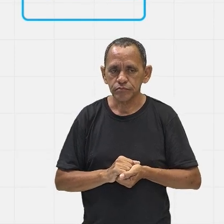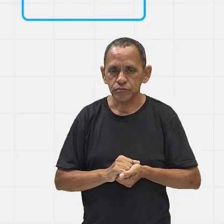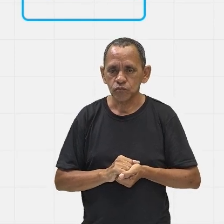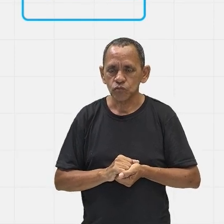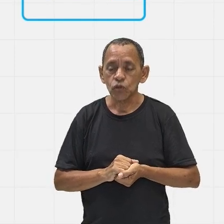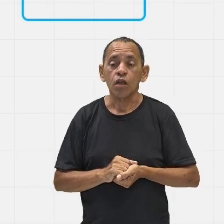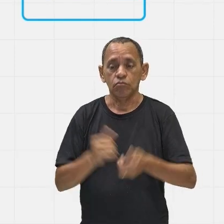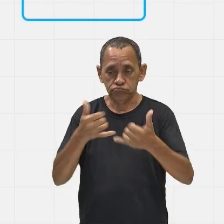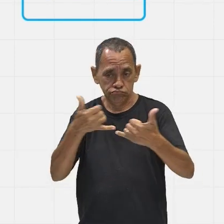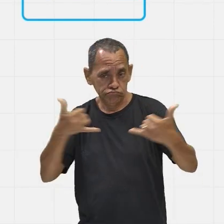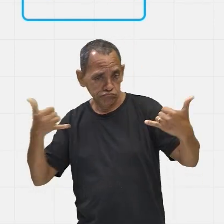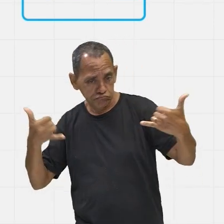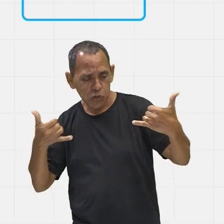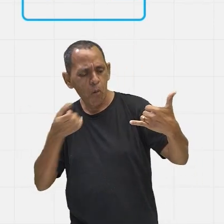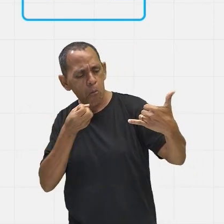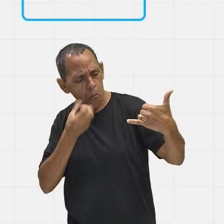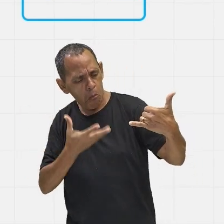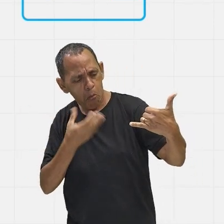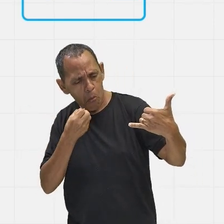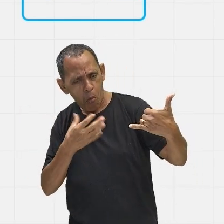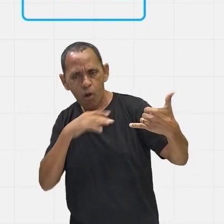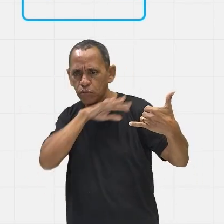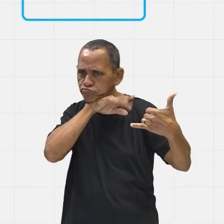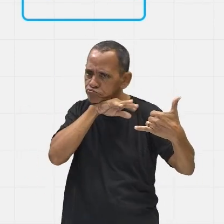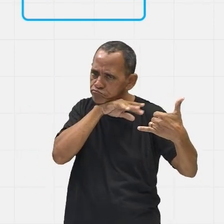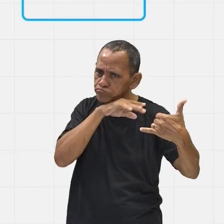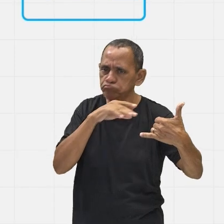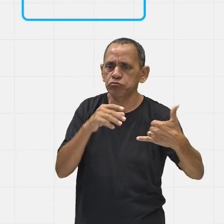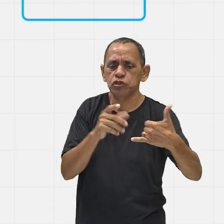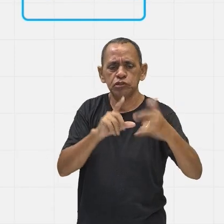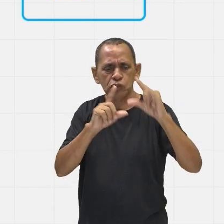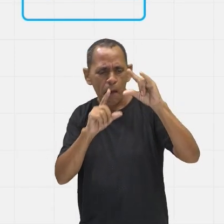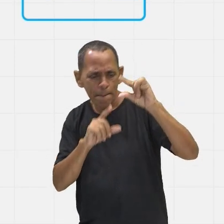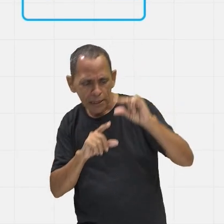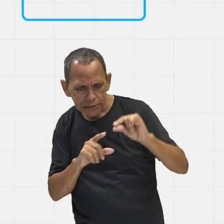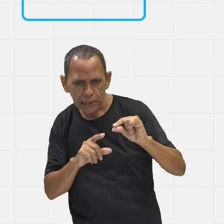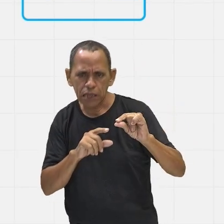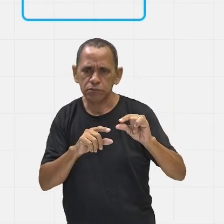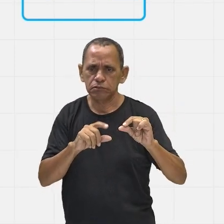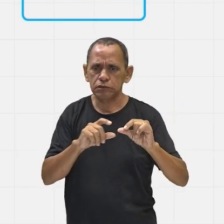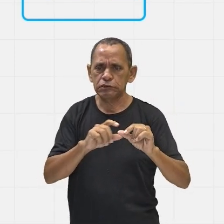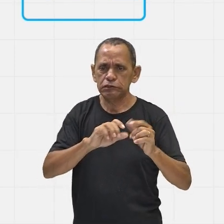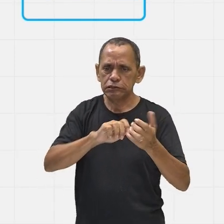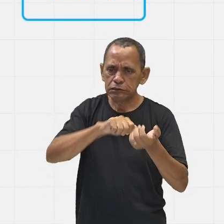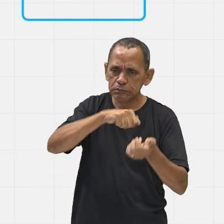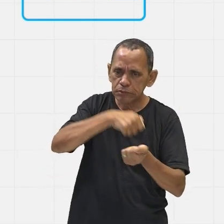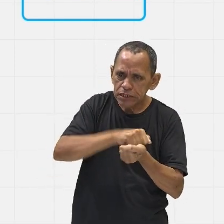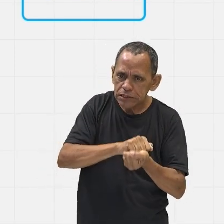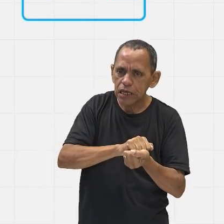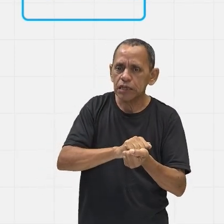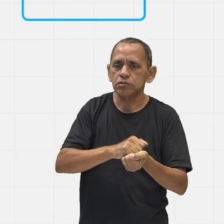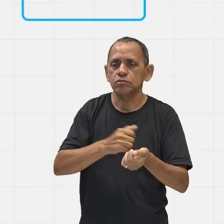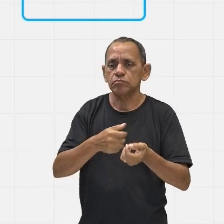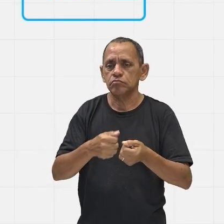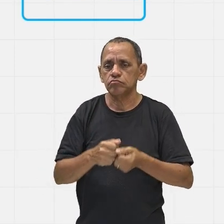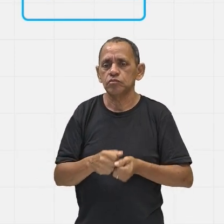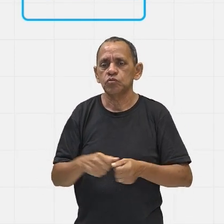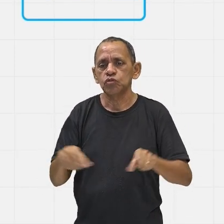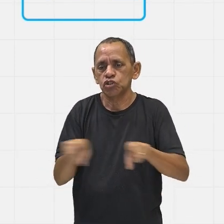algum ponto, tá? E informar também para o suporte. E no caso do modem também, que é um padrão que a gente segue